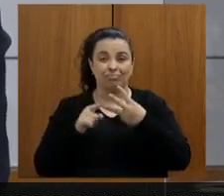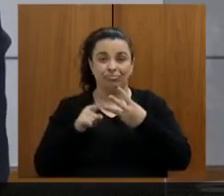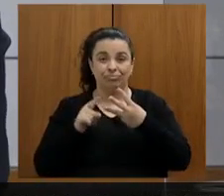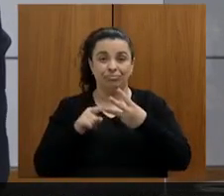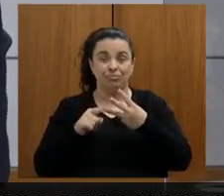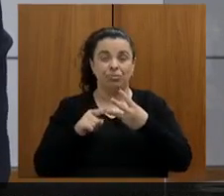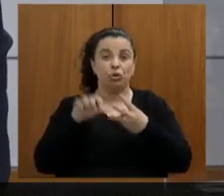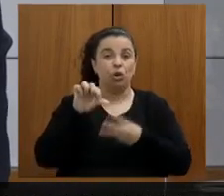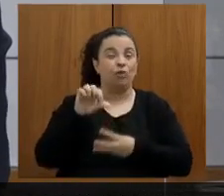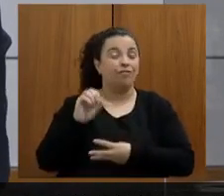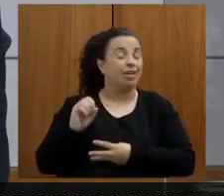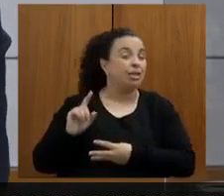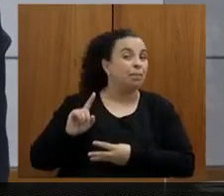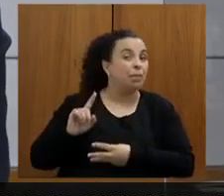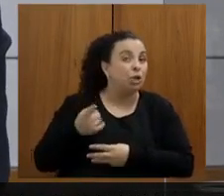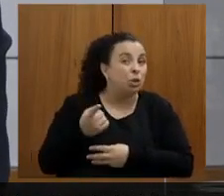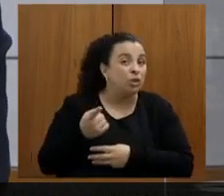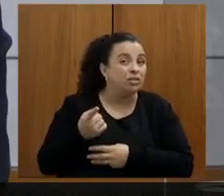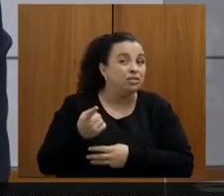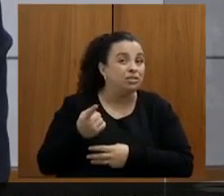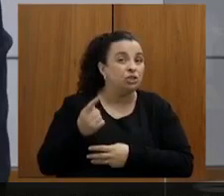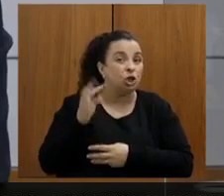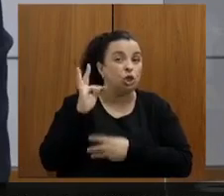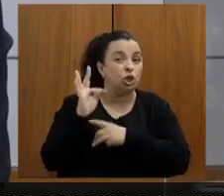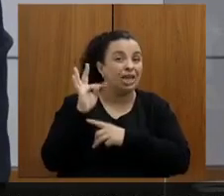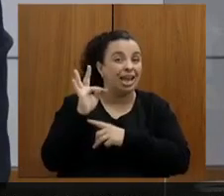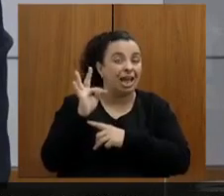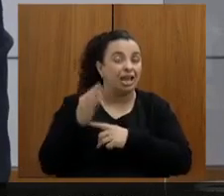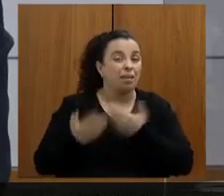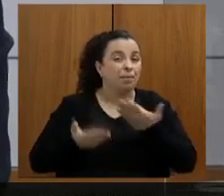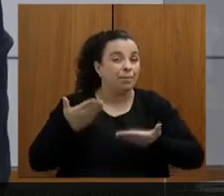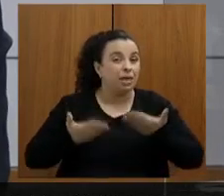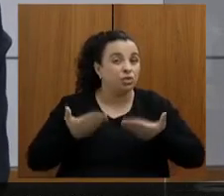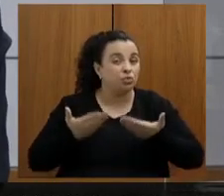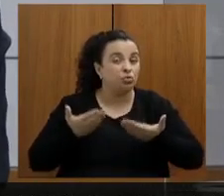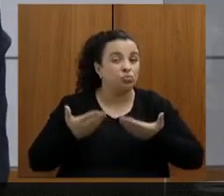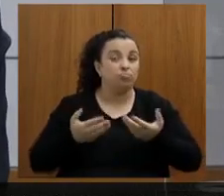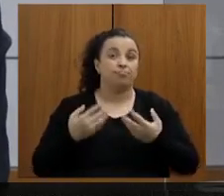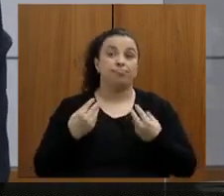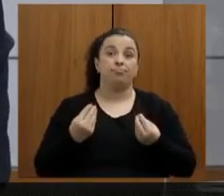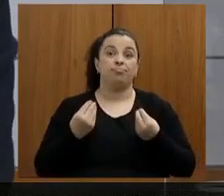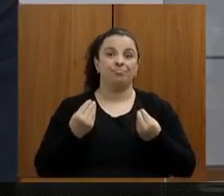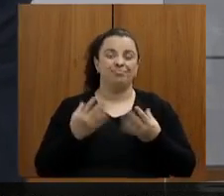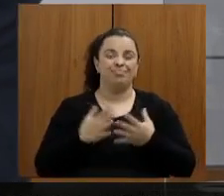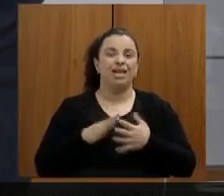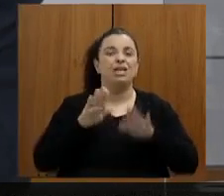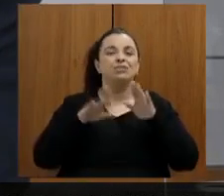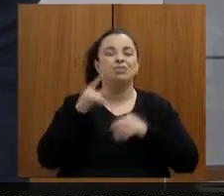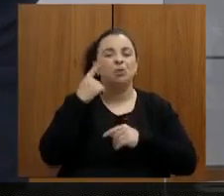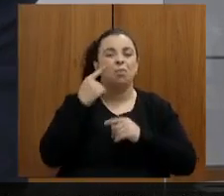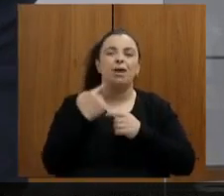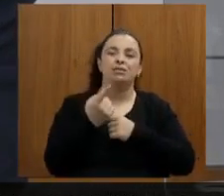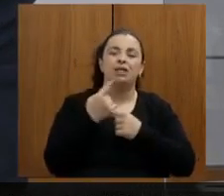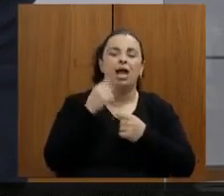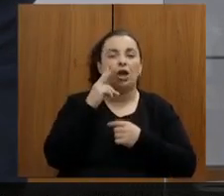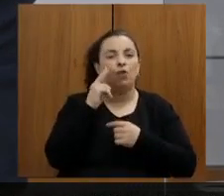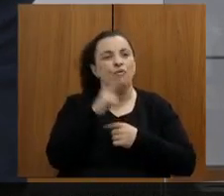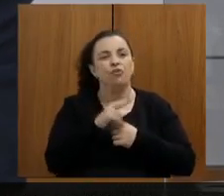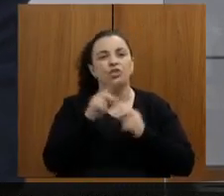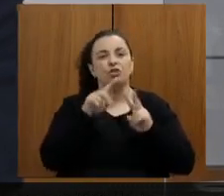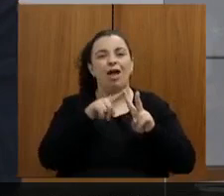perto daquela posto da Polícia Rodoviária Estadual na 356 Às vezes a Vale coloca lá